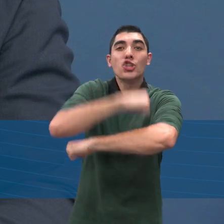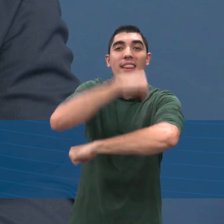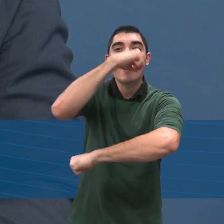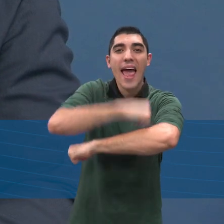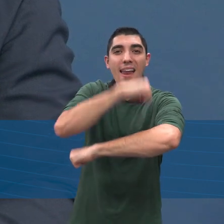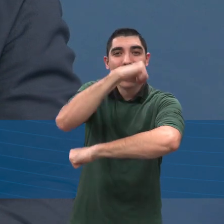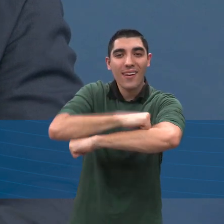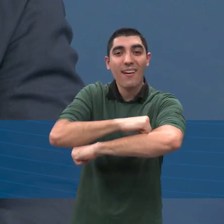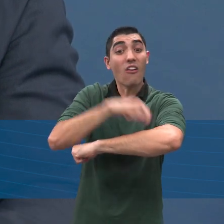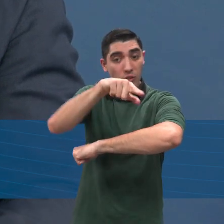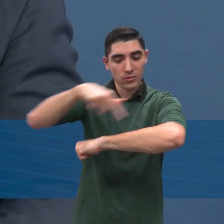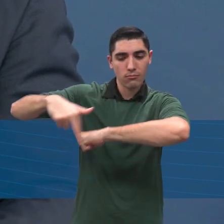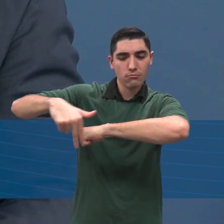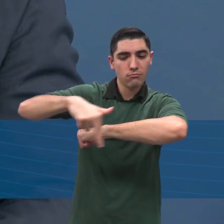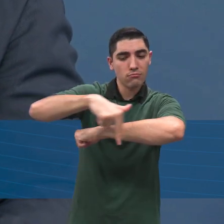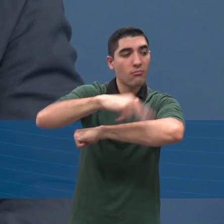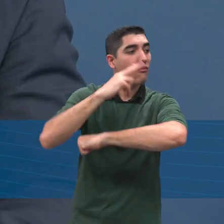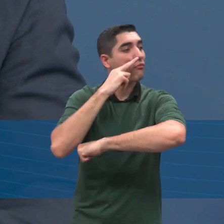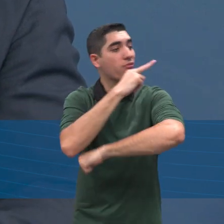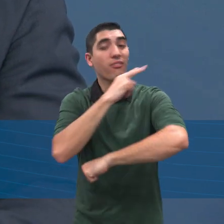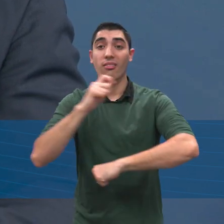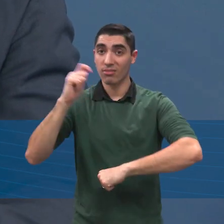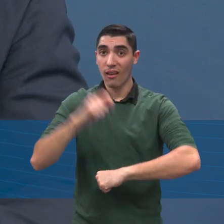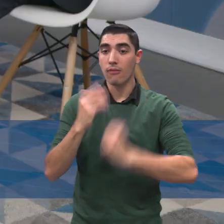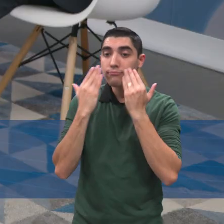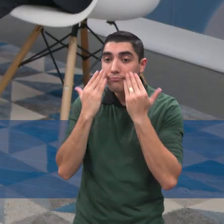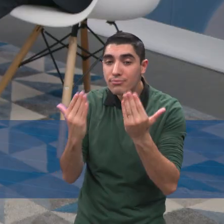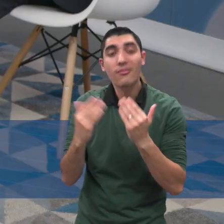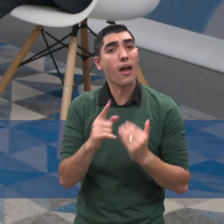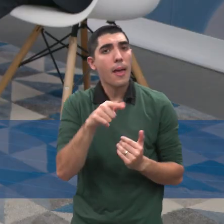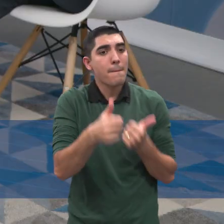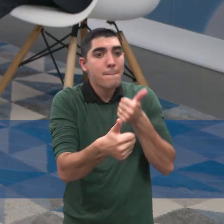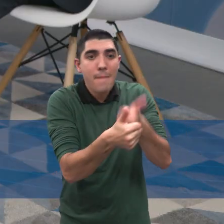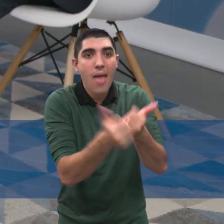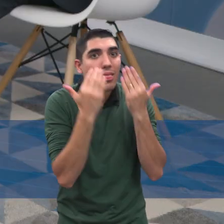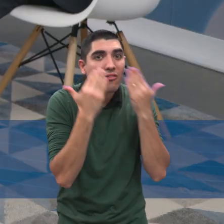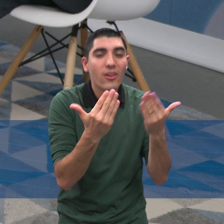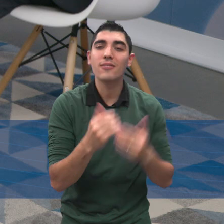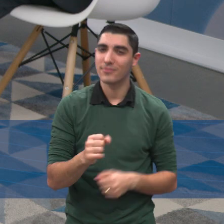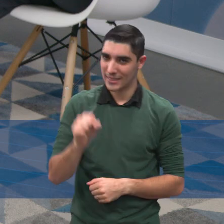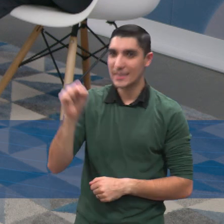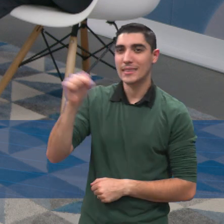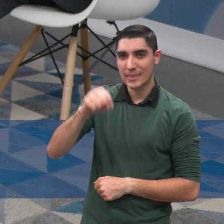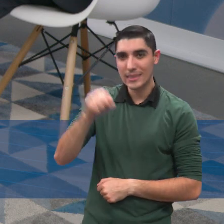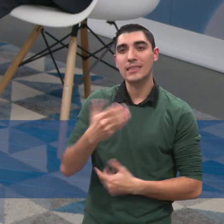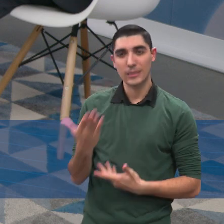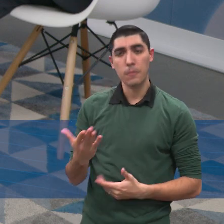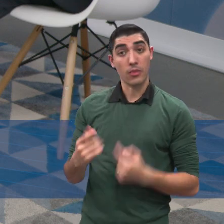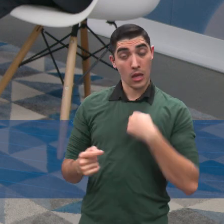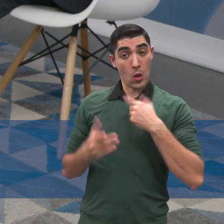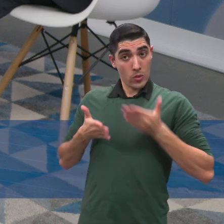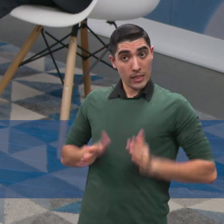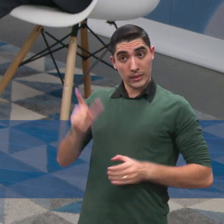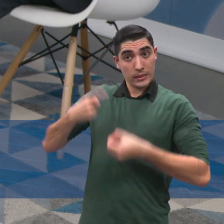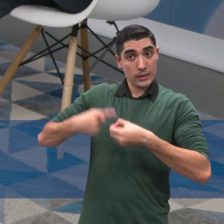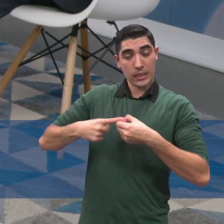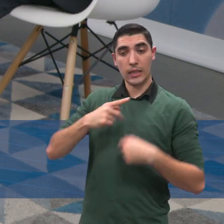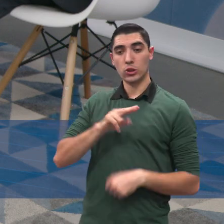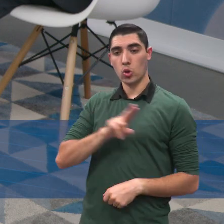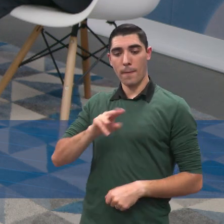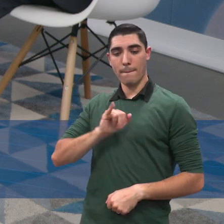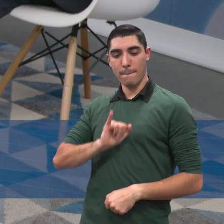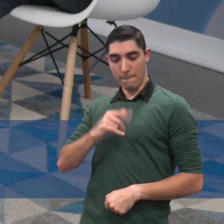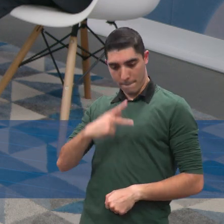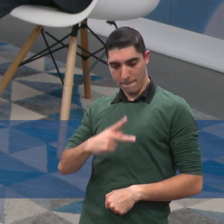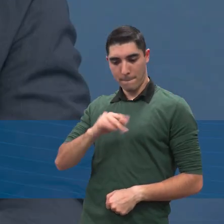na janela do quarto ou na porta da sala. Tá de né? cara para a rua, né? Isso, exatamente. Você tem essas condições. Eu nasci em Piquete,